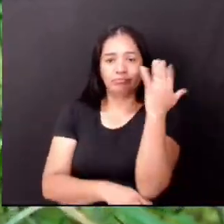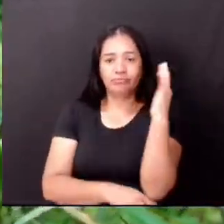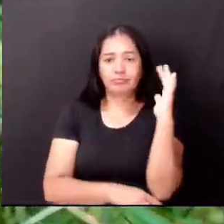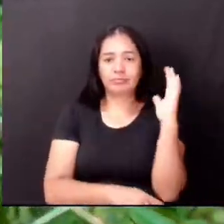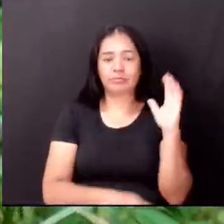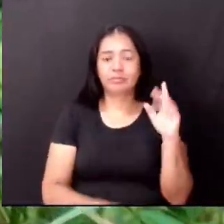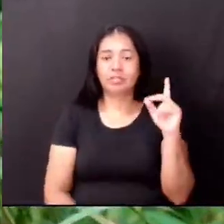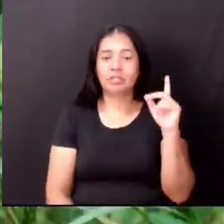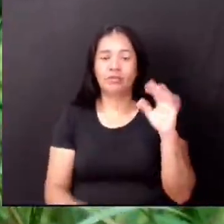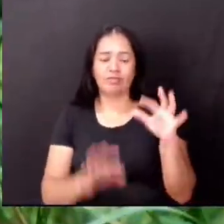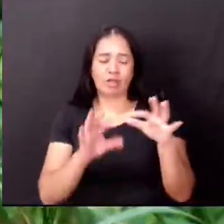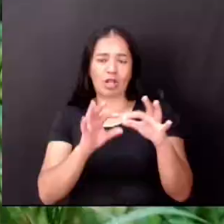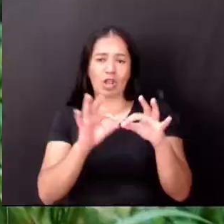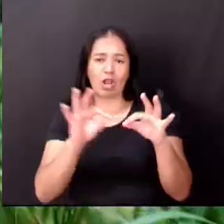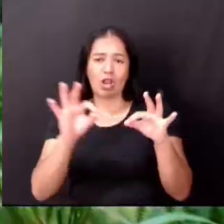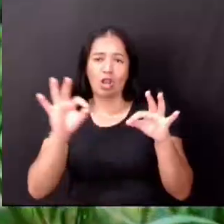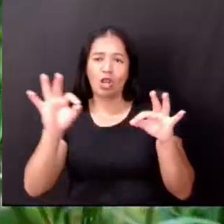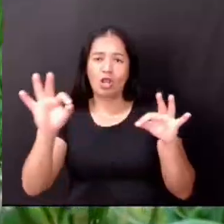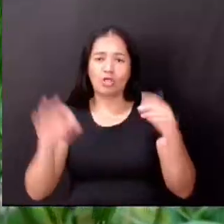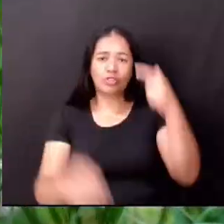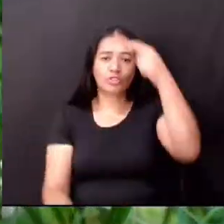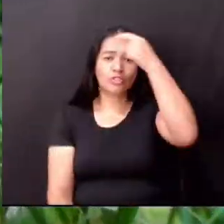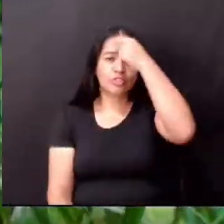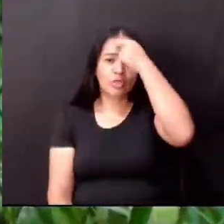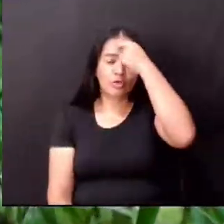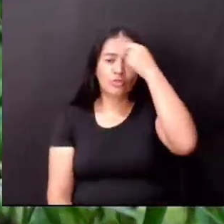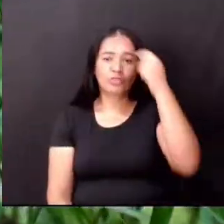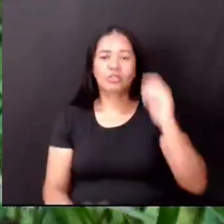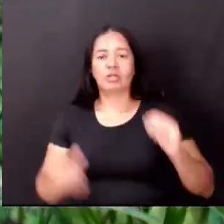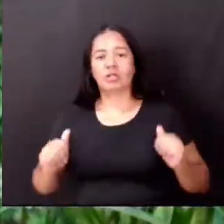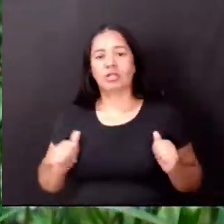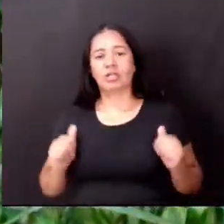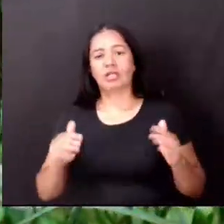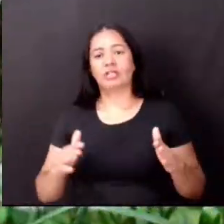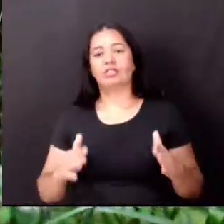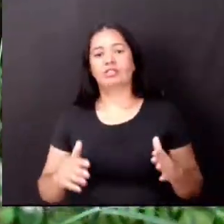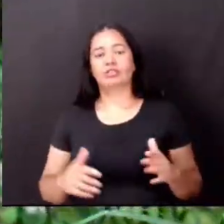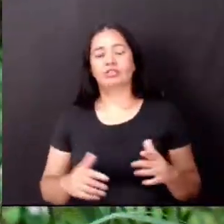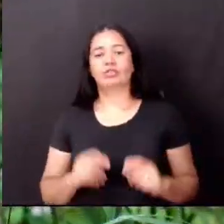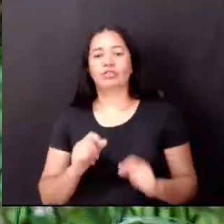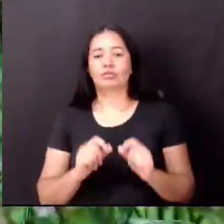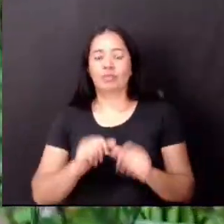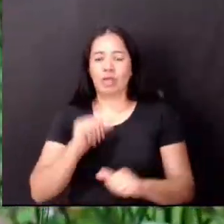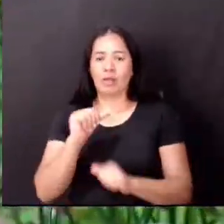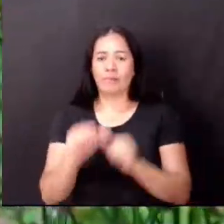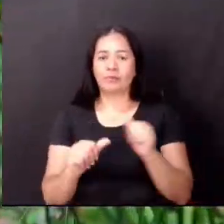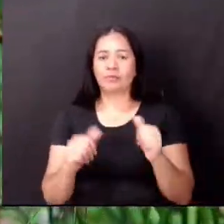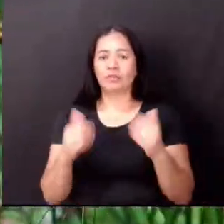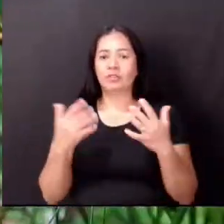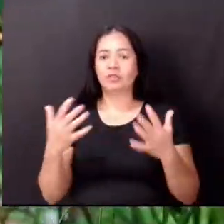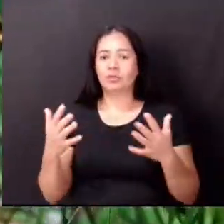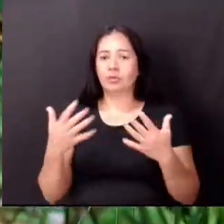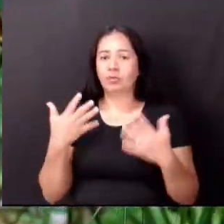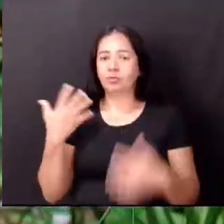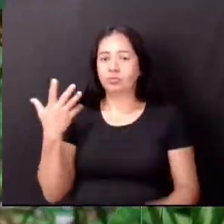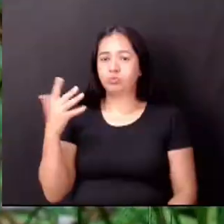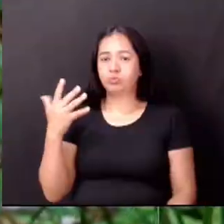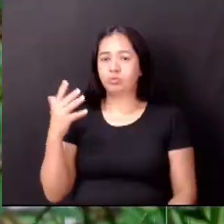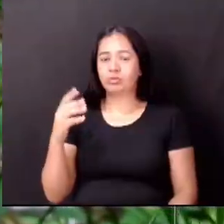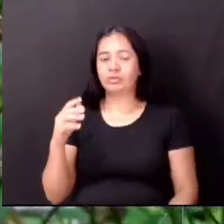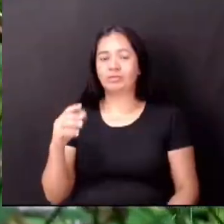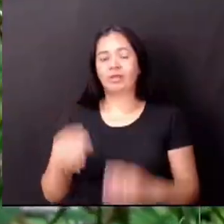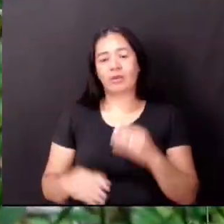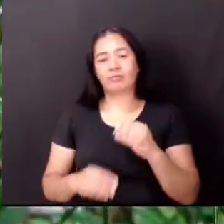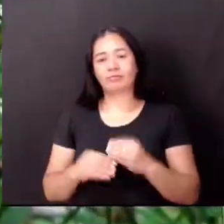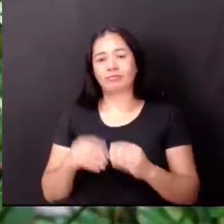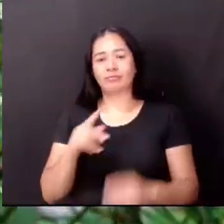nos conscientizar e tomar ações para mitigar fenômenos como as mudanças climáticas, completa a professora, que prefere chamar o